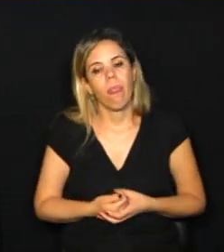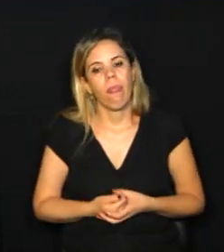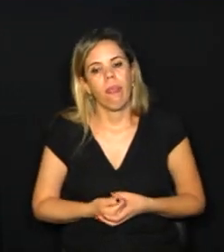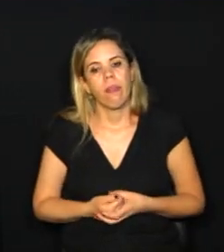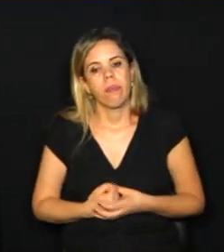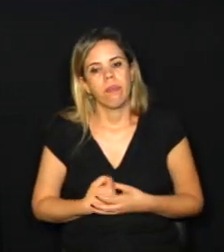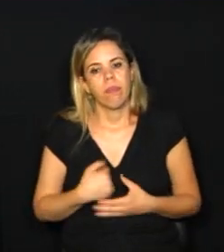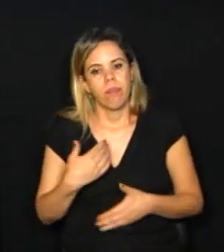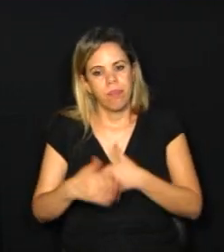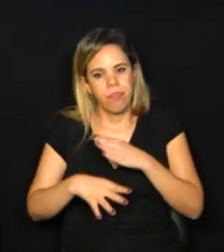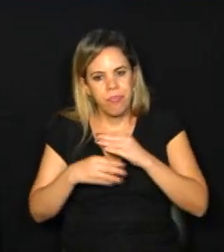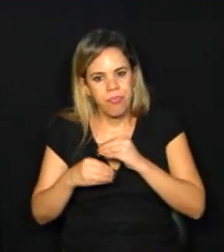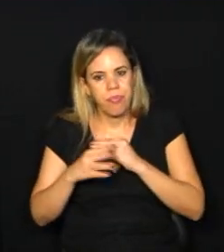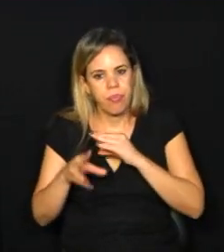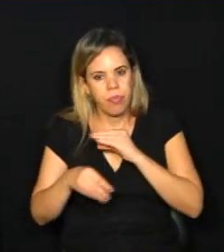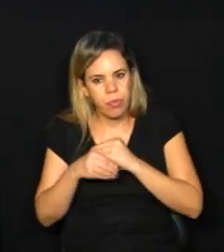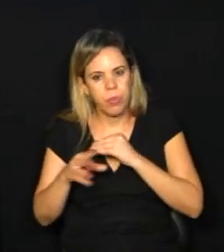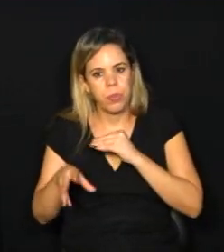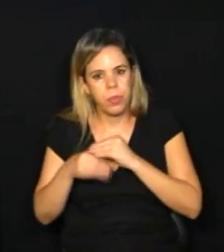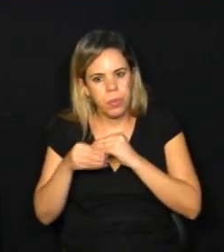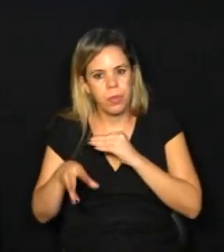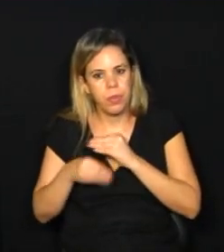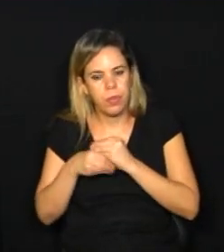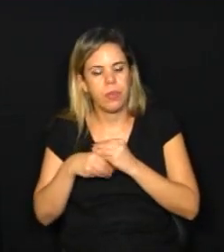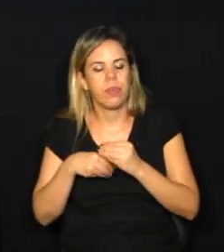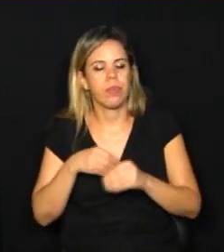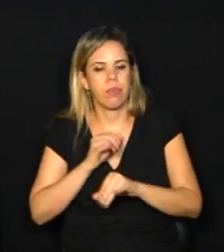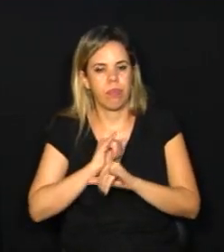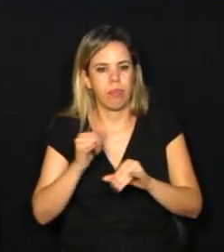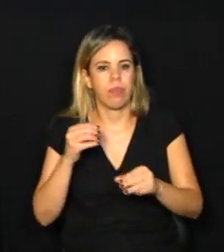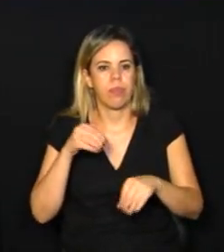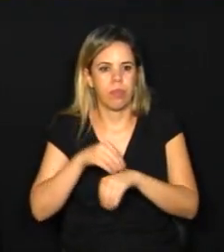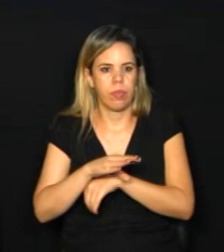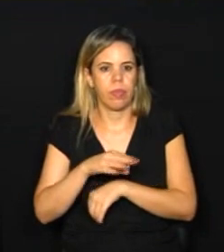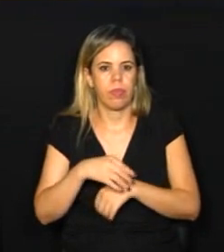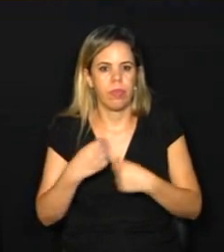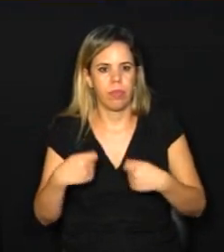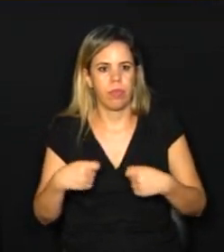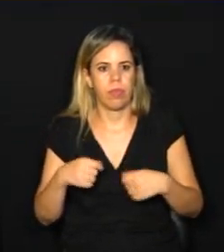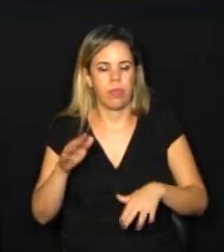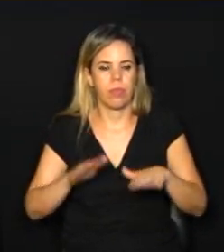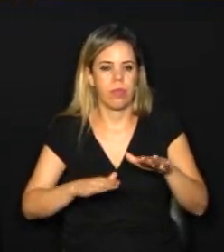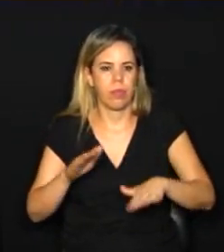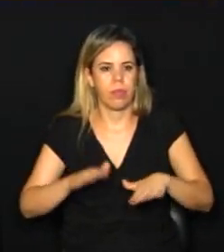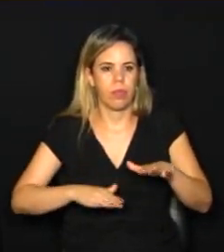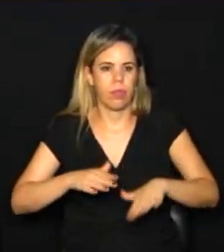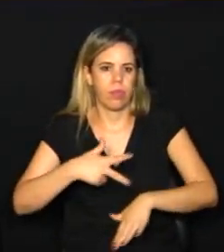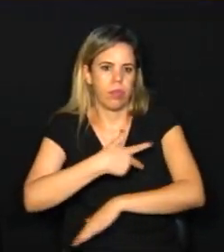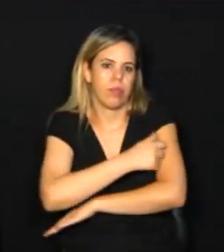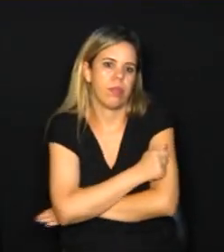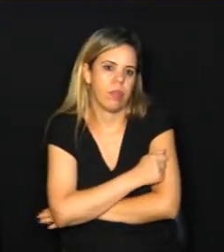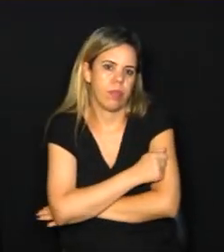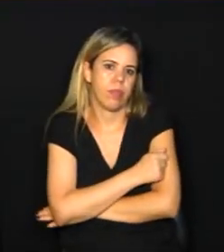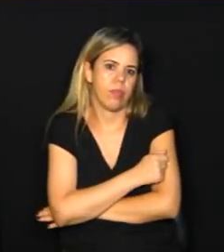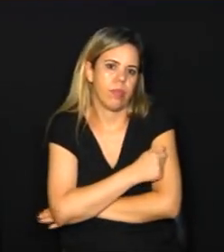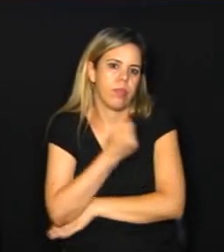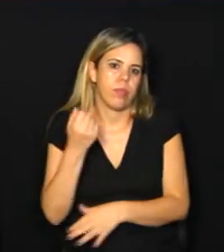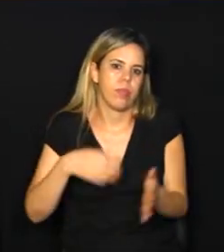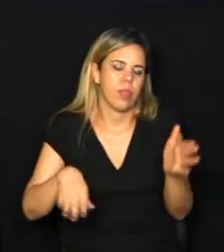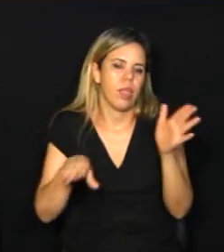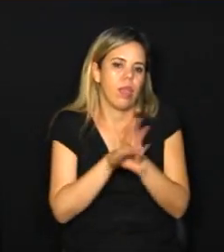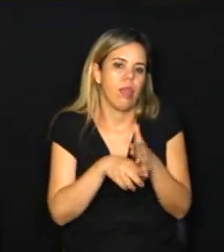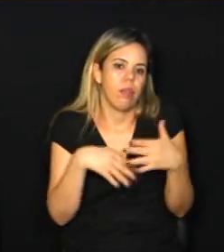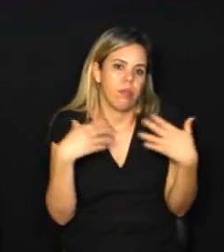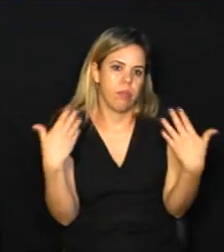ser atualizado semanalmente ou sempre que for necessário. Depende do tipo de vacina que vai chegar, né?